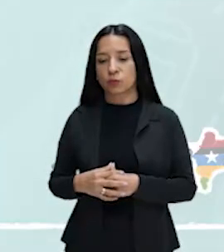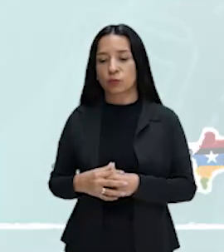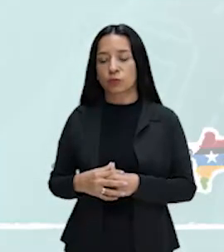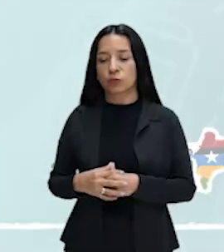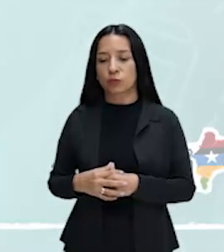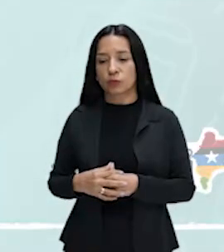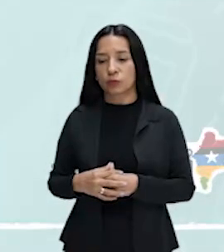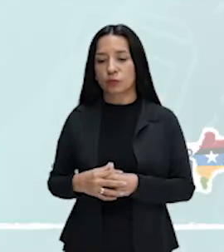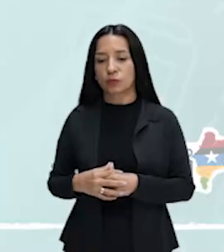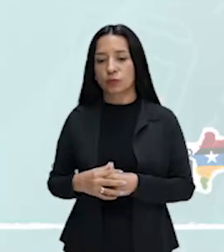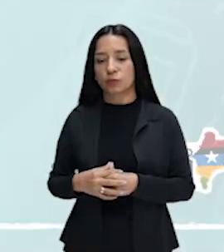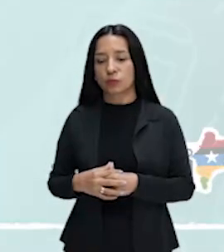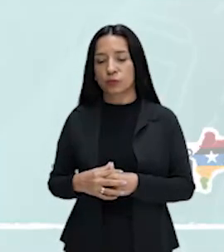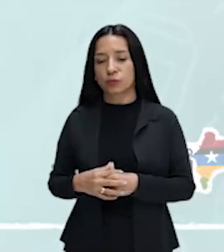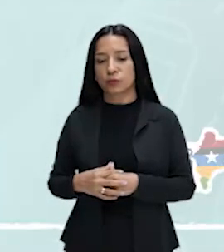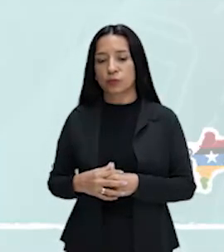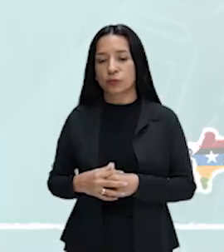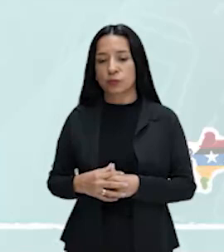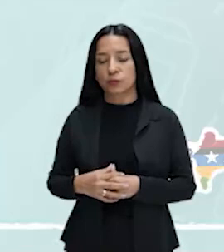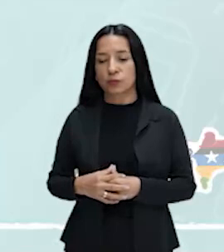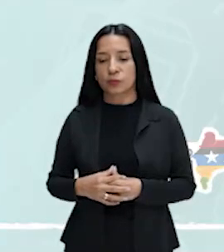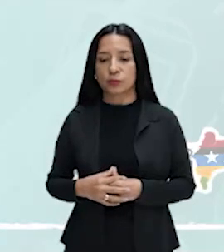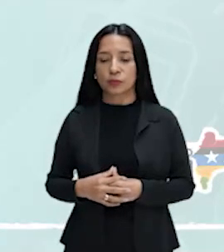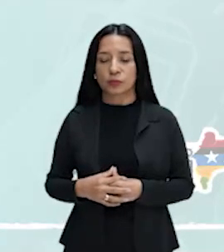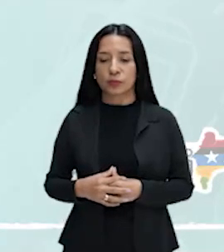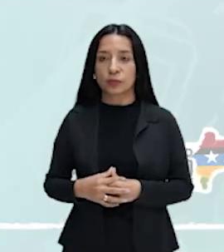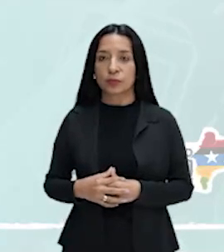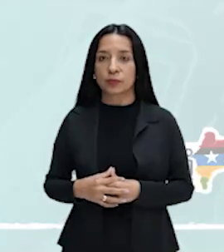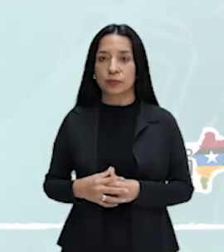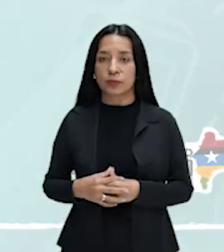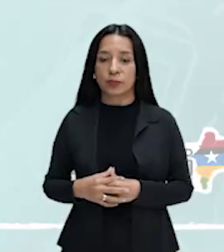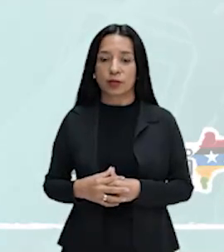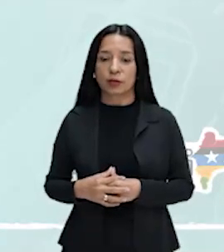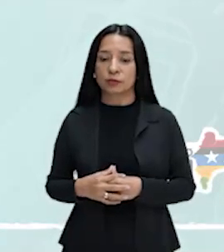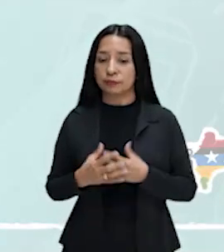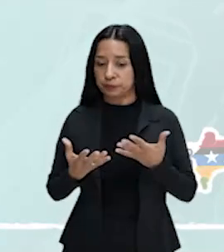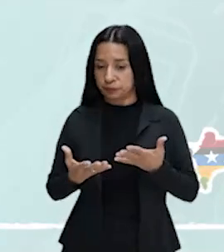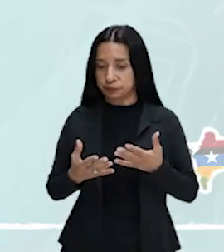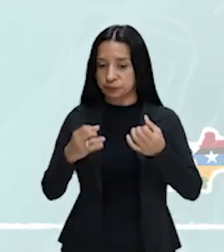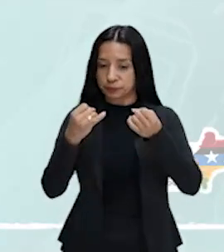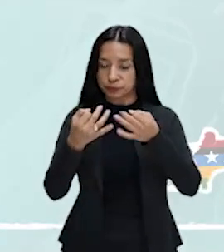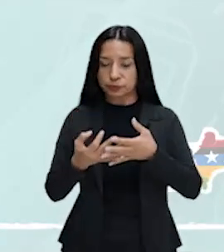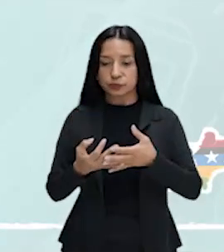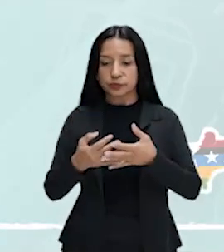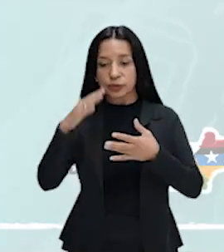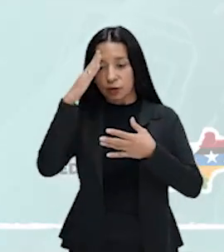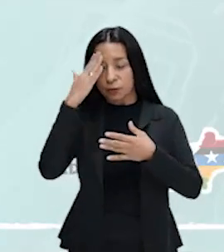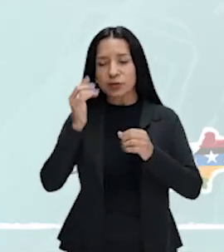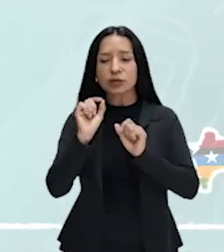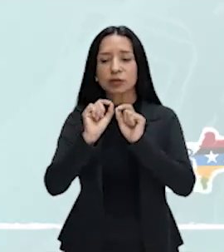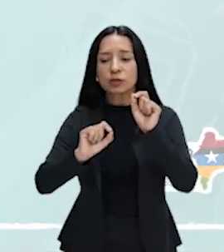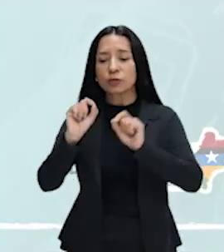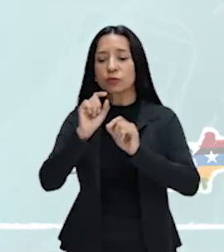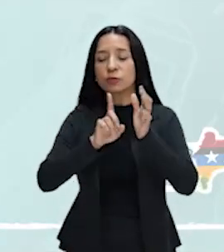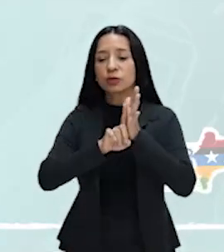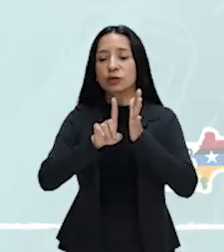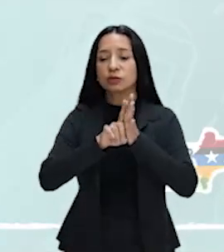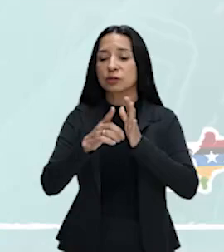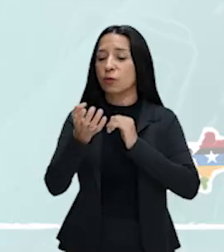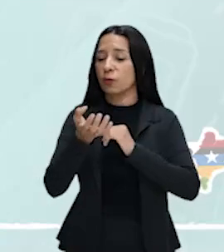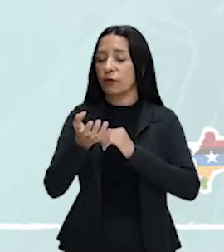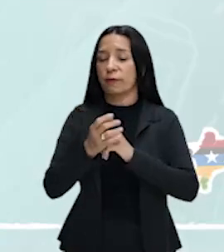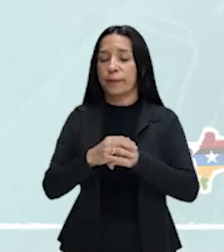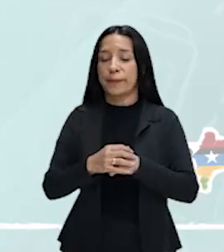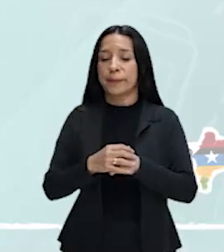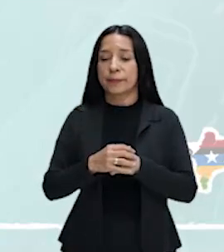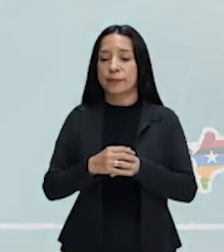preta, chocolate e dourada, respectivamente, são esperados? Vamos entender o que essa questão está querendo,